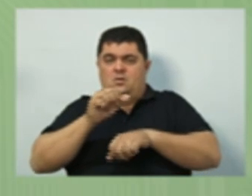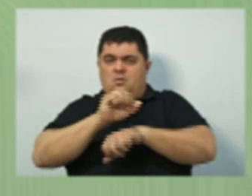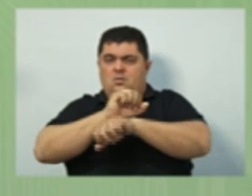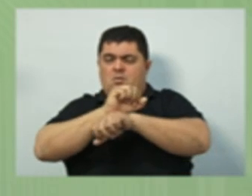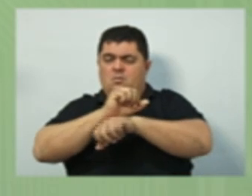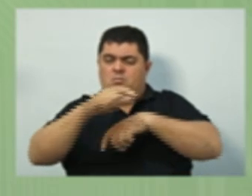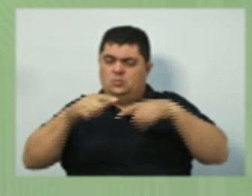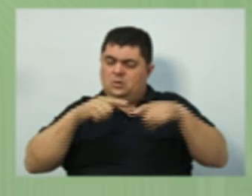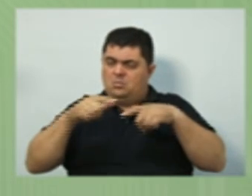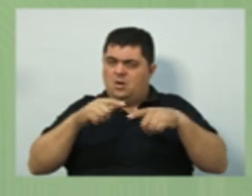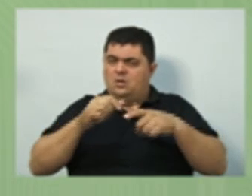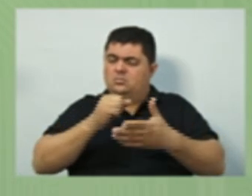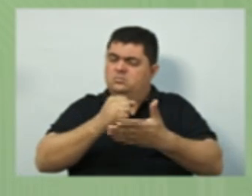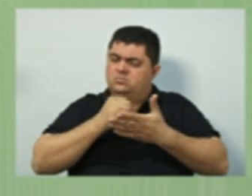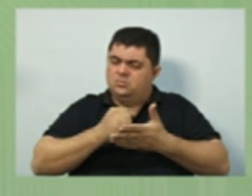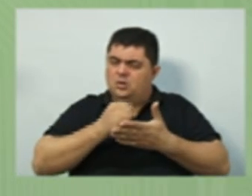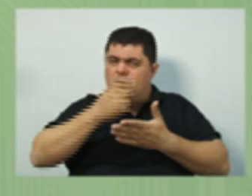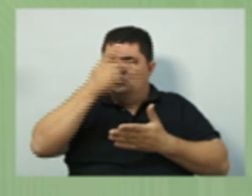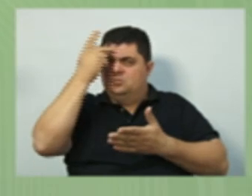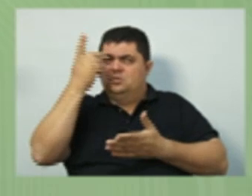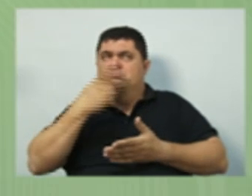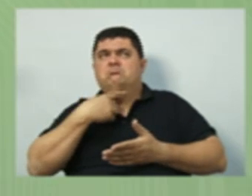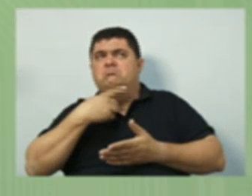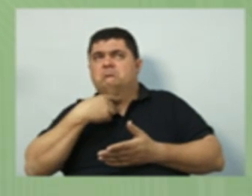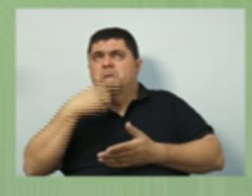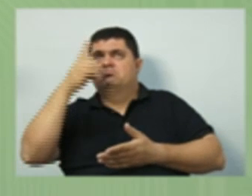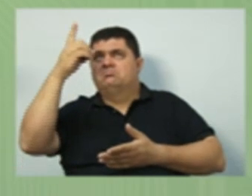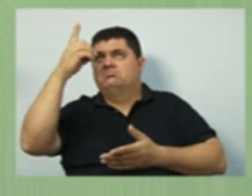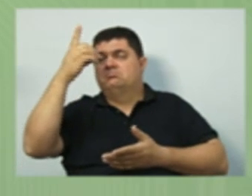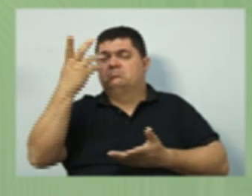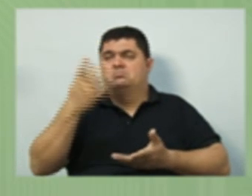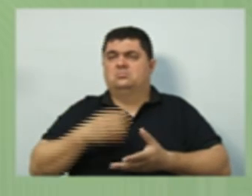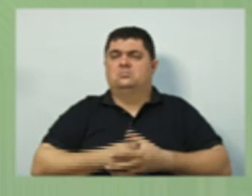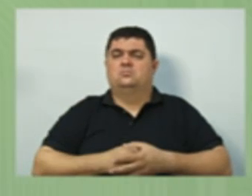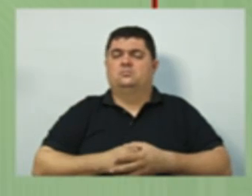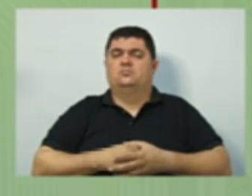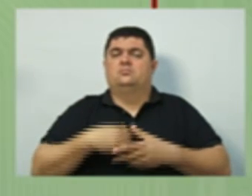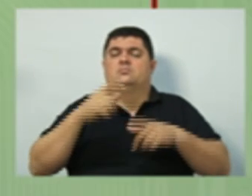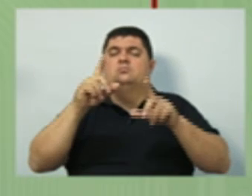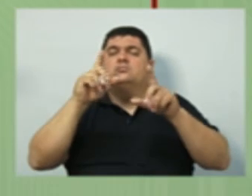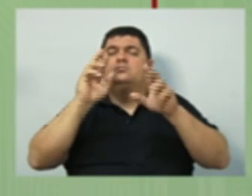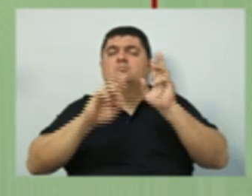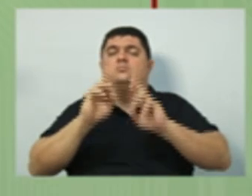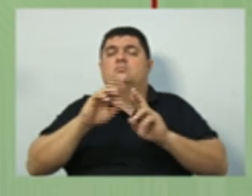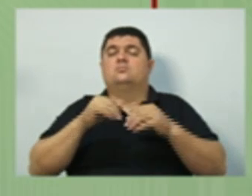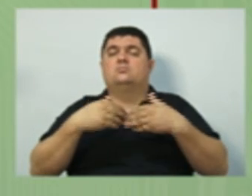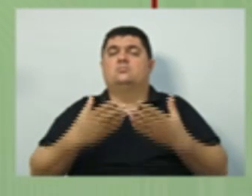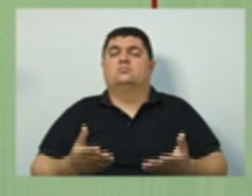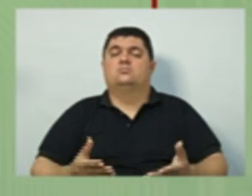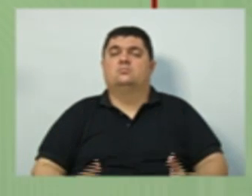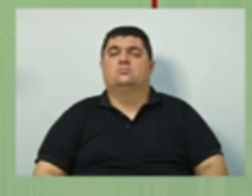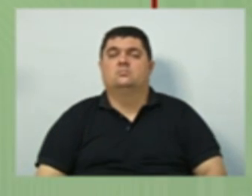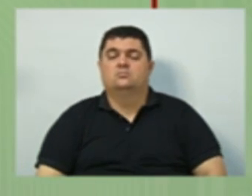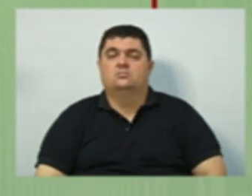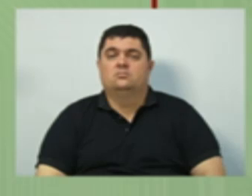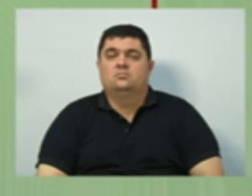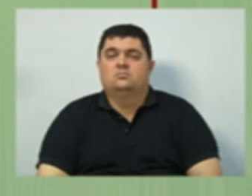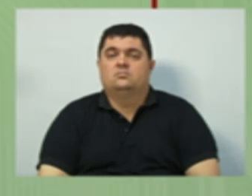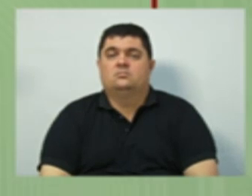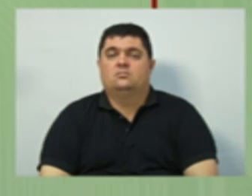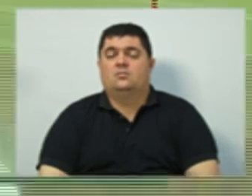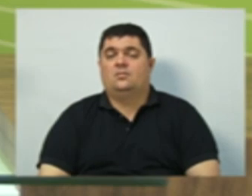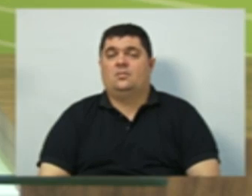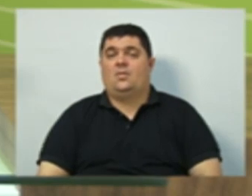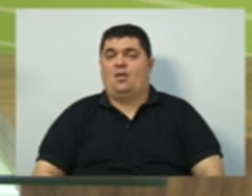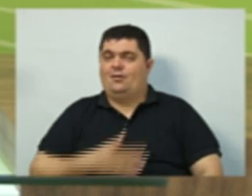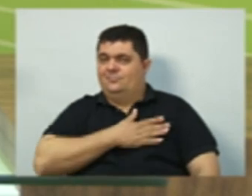o ser humano a cumprir a vontade de Deus. Qual é a resposta? Vamos lá então, professora Eliane, vamos lá.